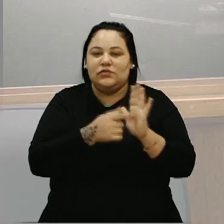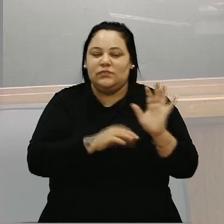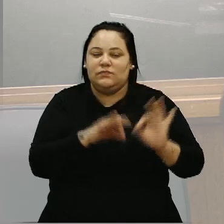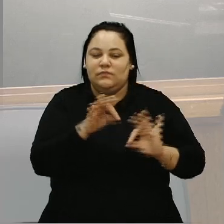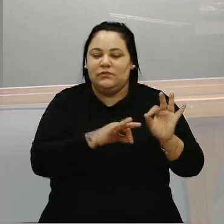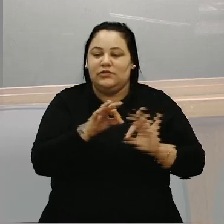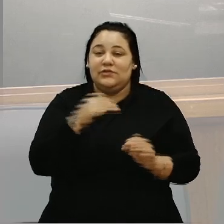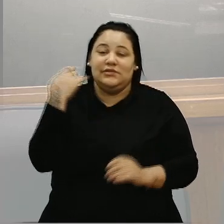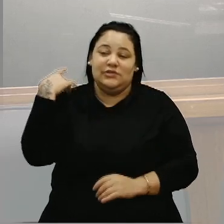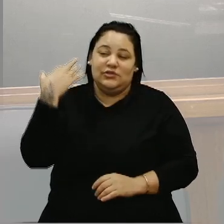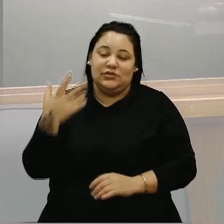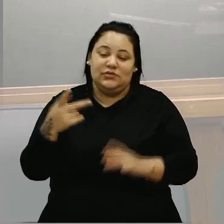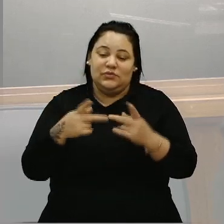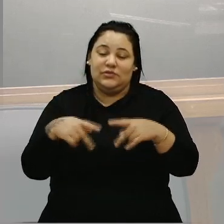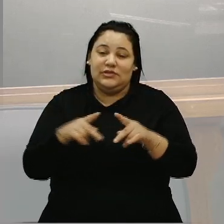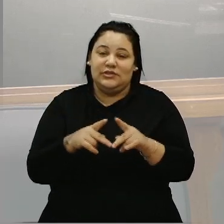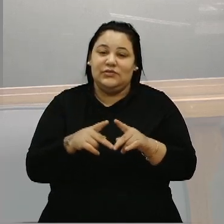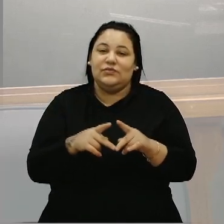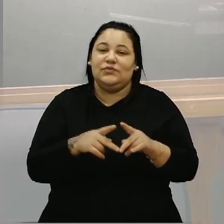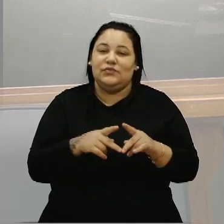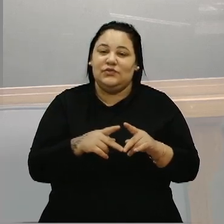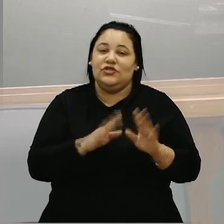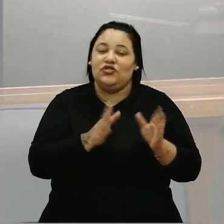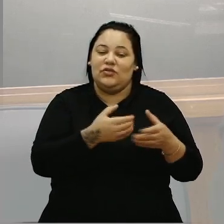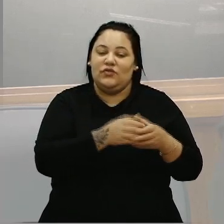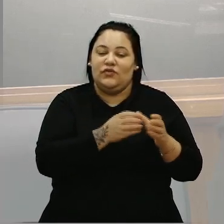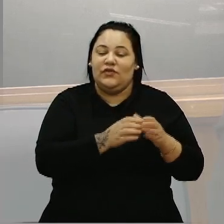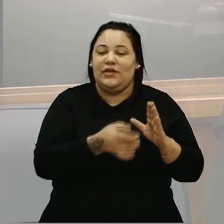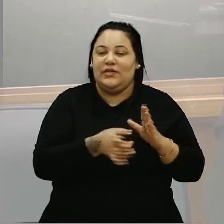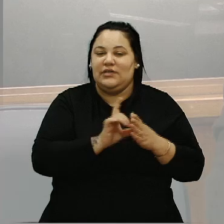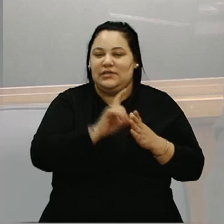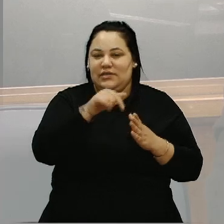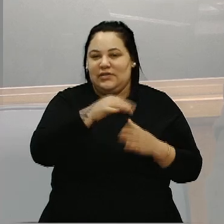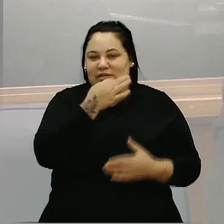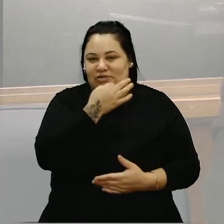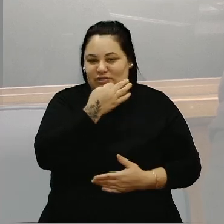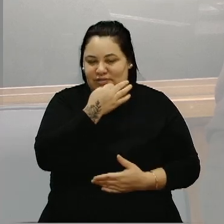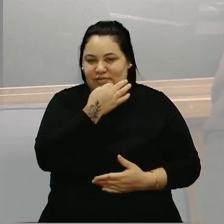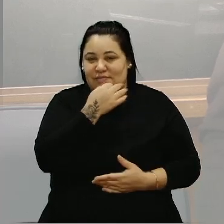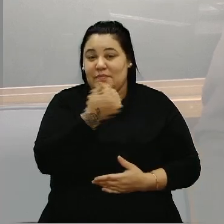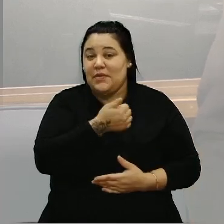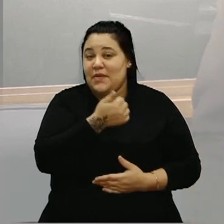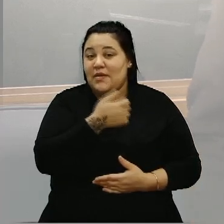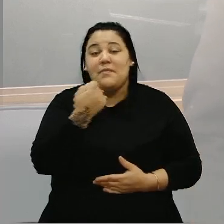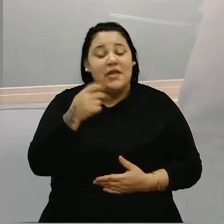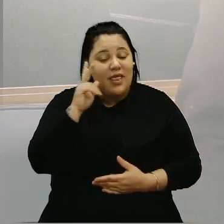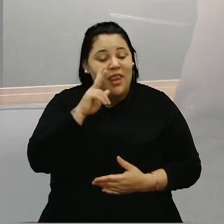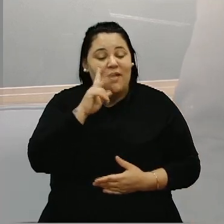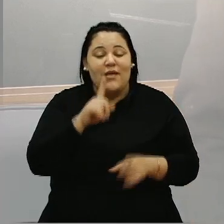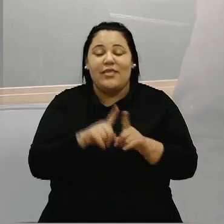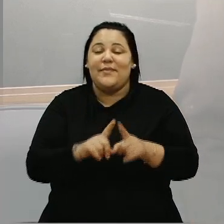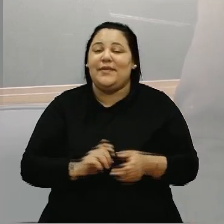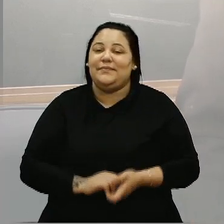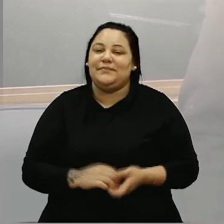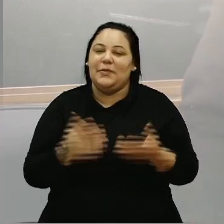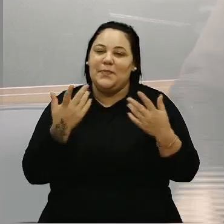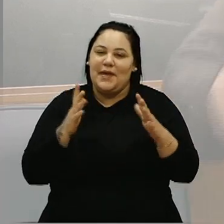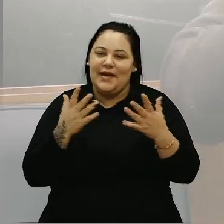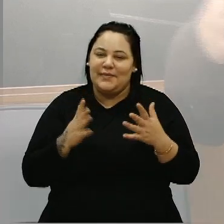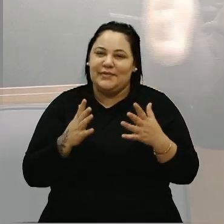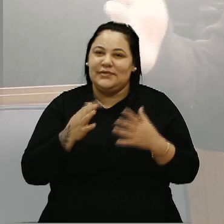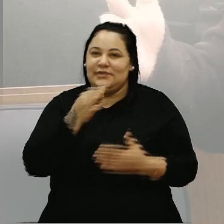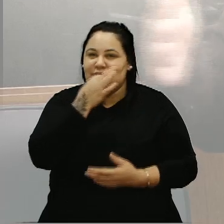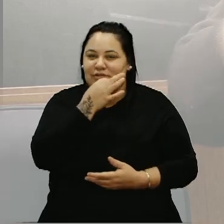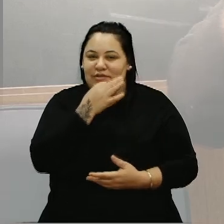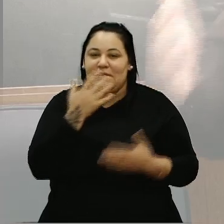história desses povos que habitavam inicialmente a nossa cidade e que precisam ser lembrados também. Parabéns a Caxias, parabéns